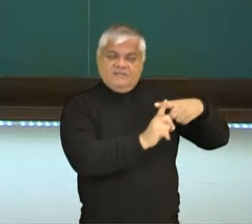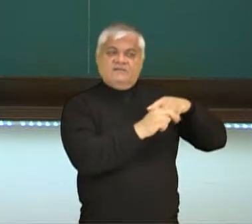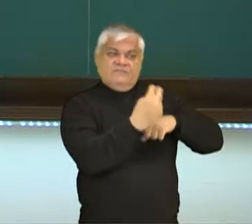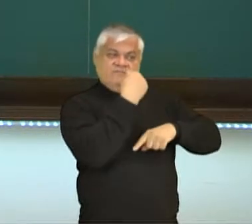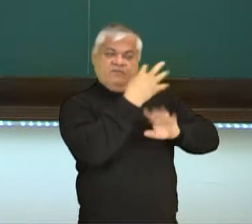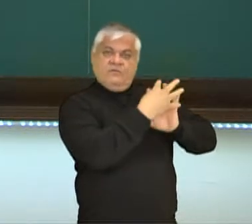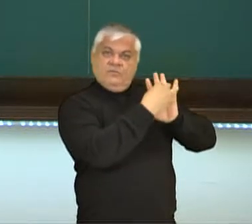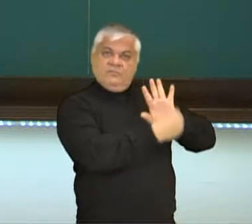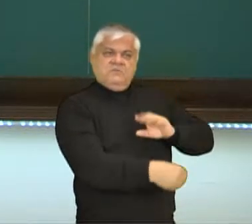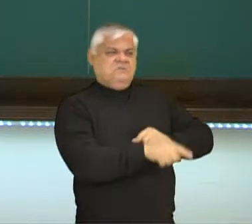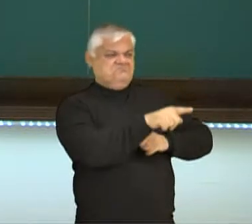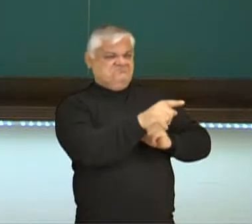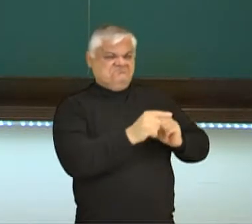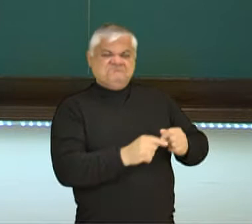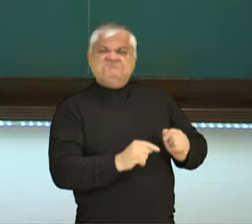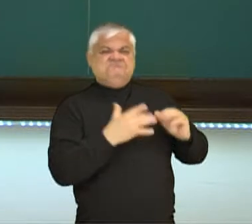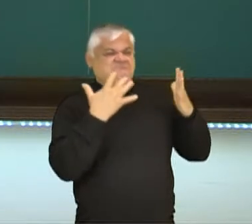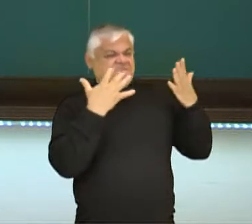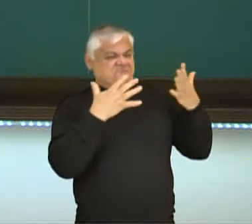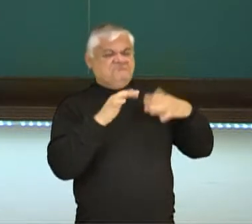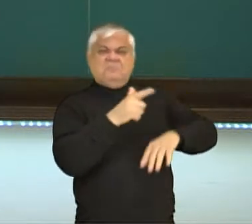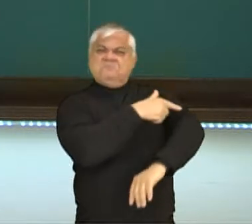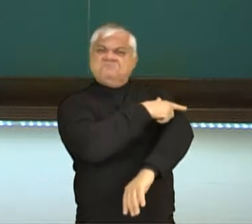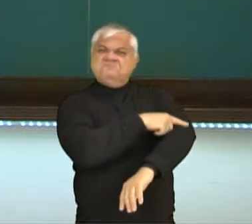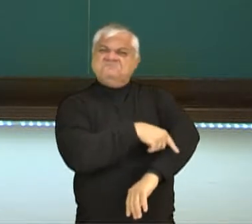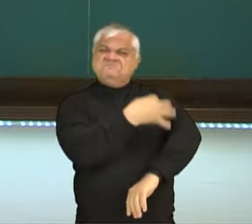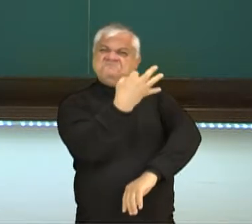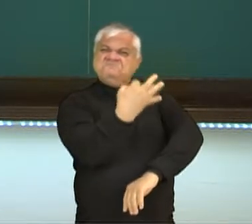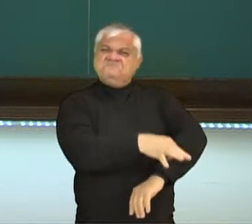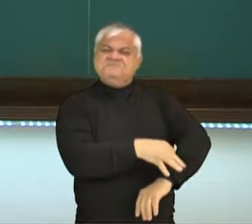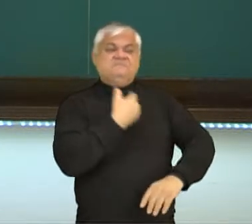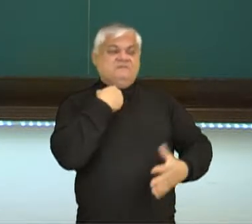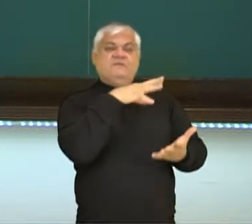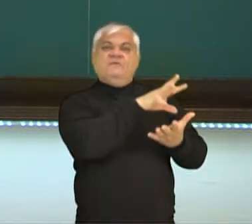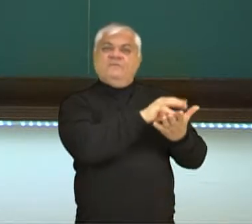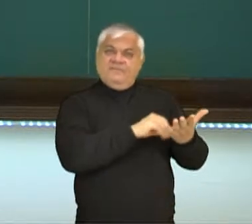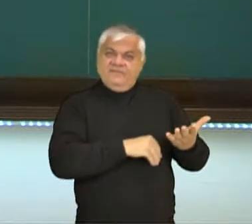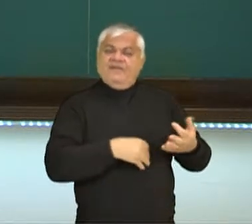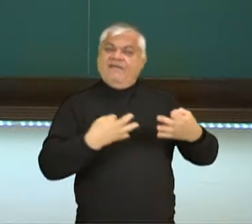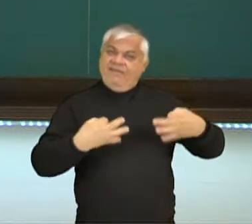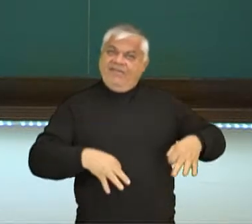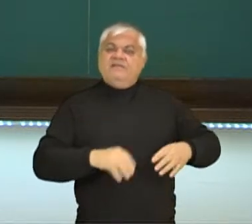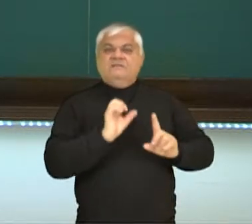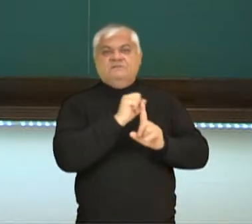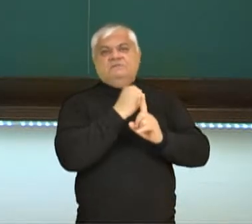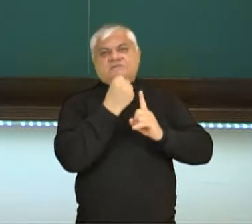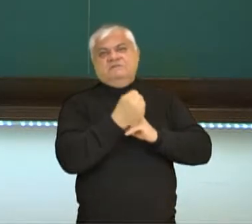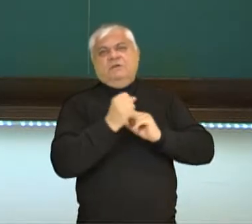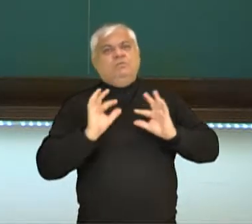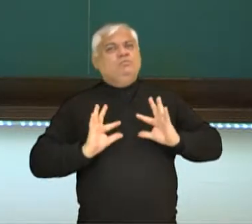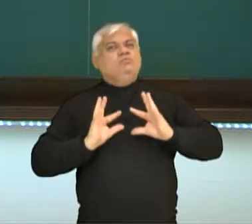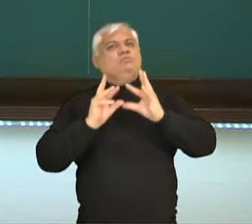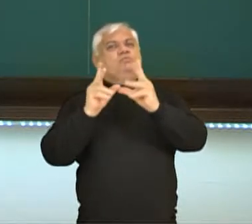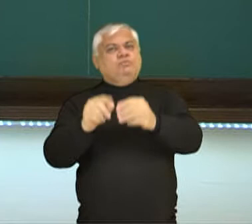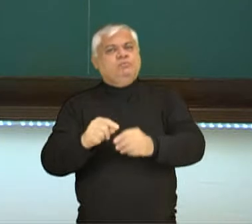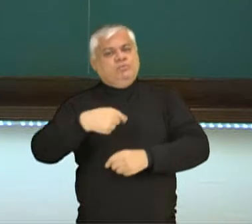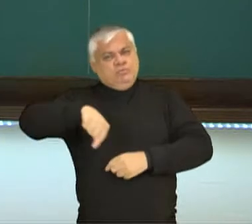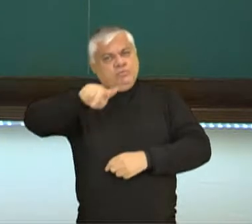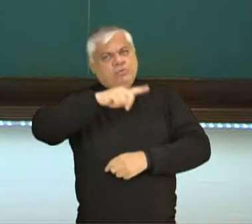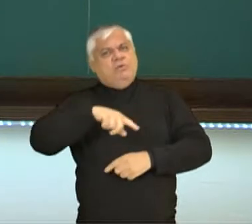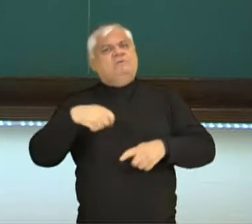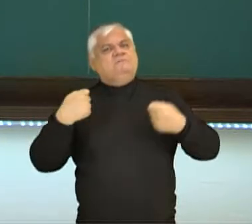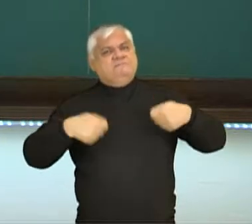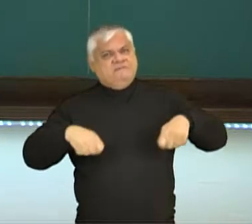o comportamento porque é um comportamento exemplar e é um comportamento social que todos nós podemos ter